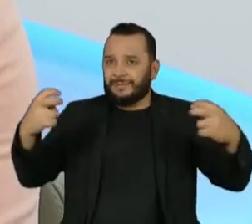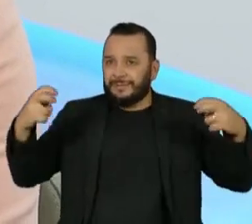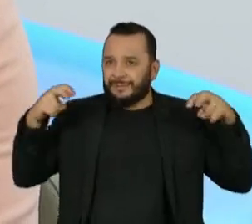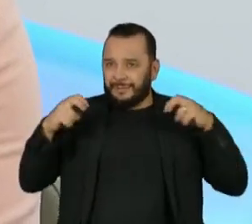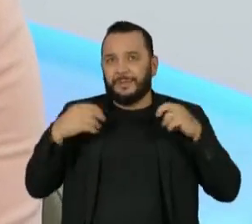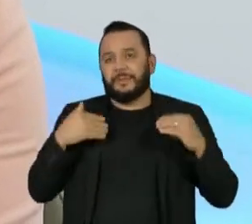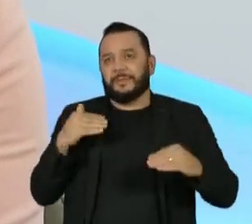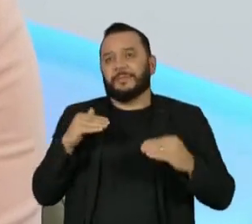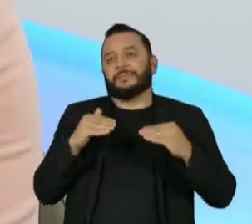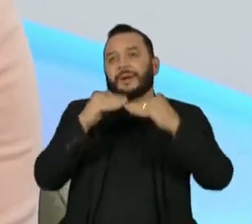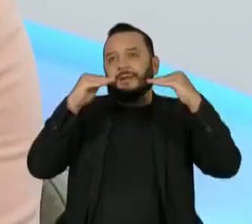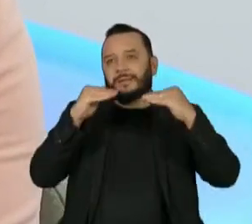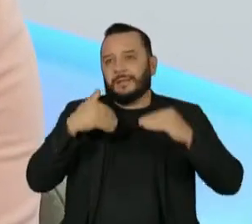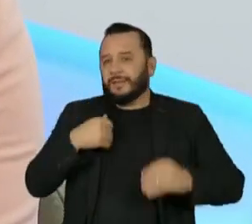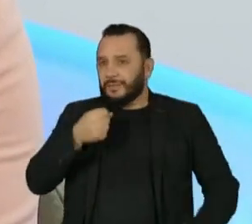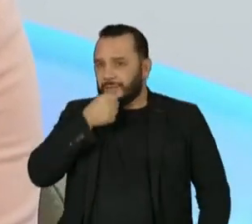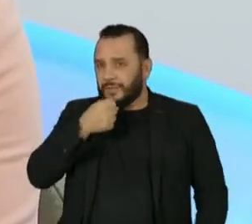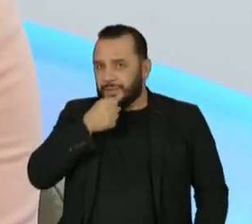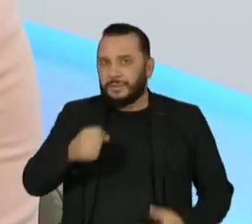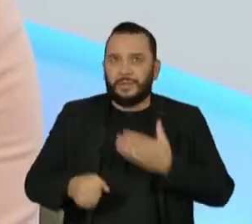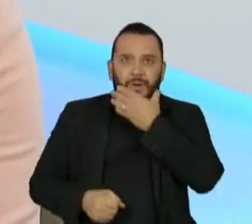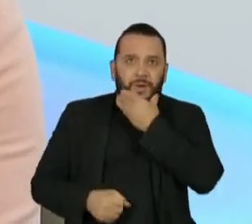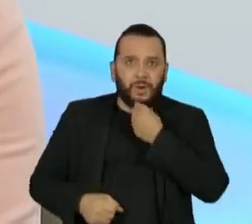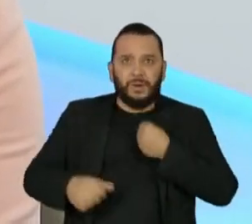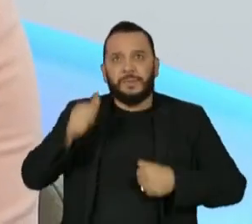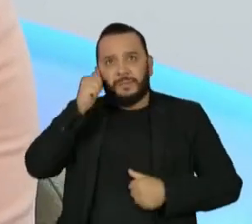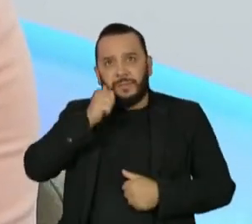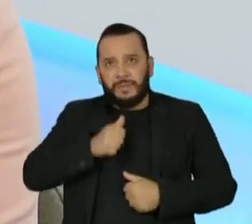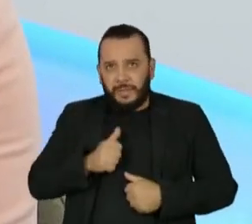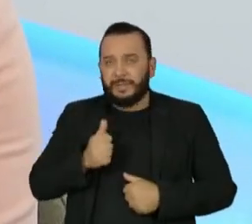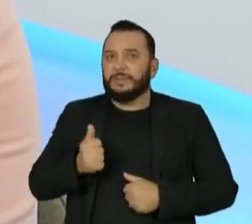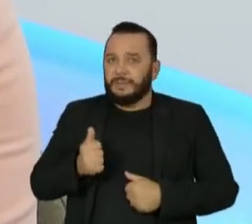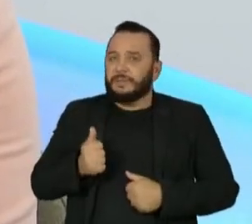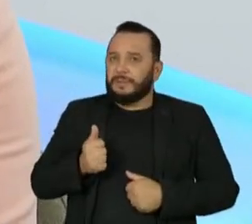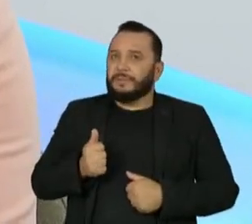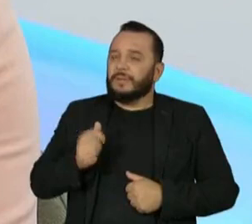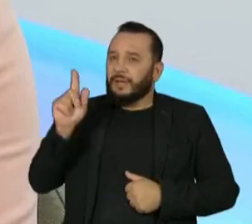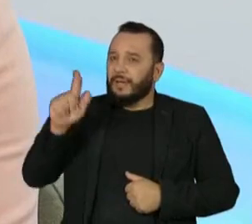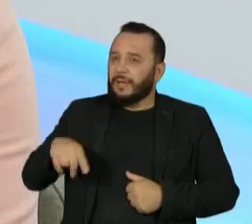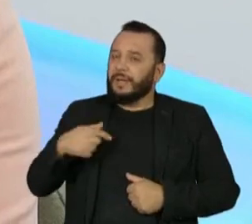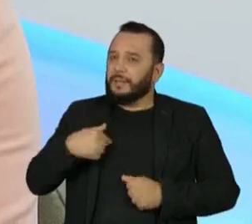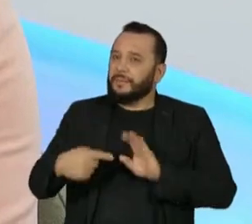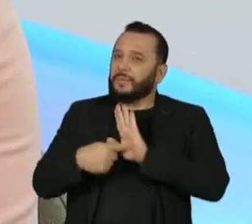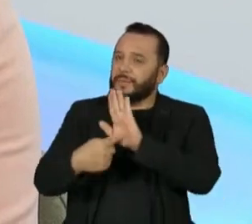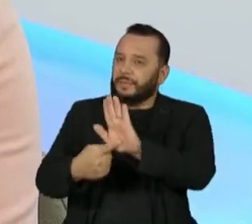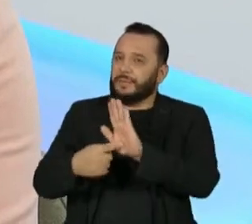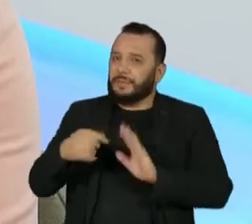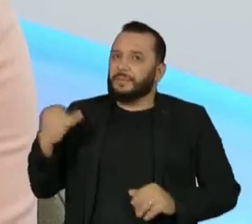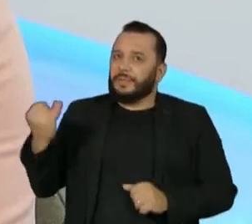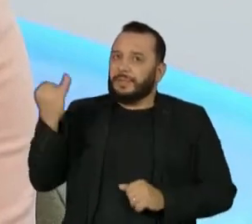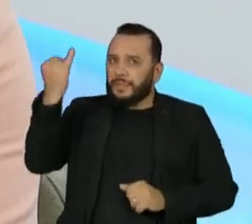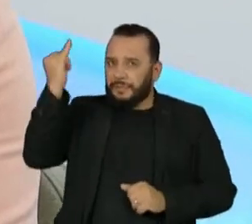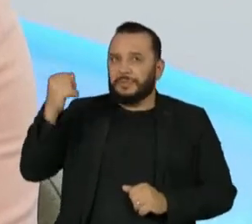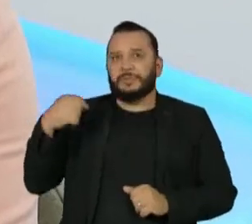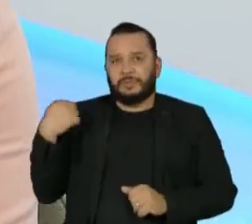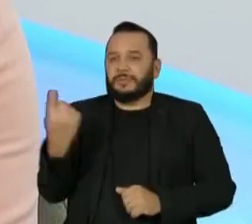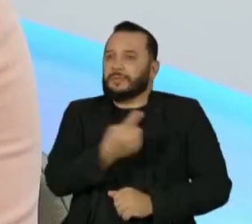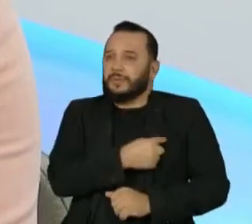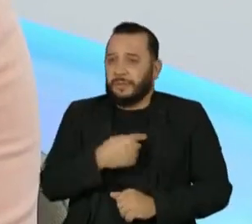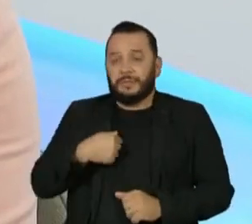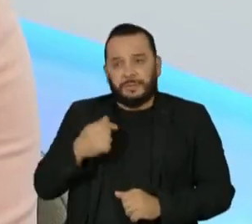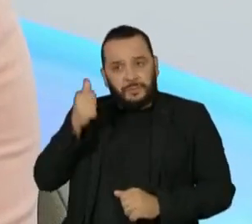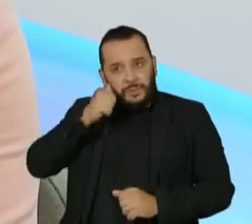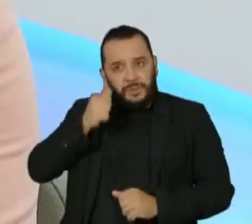paritária de jornalistas, homens e mulheres. E acho que isso é um sinal muito importante de que cada vez mais as